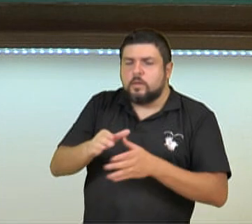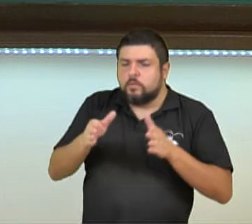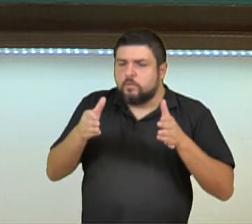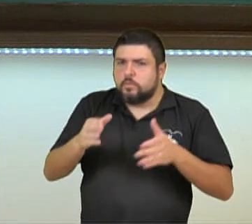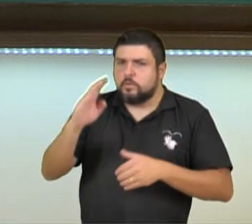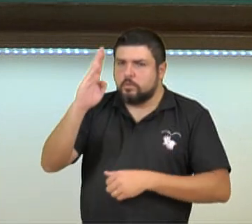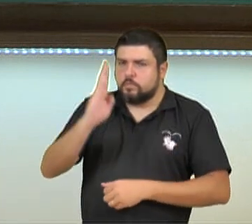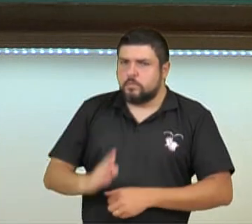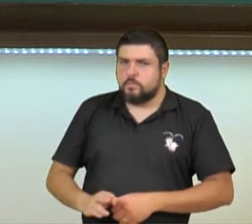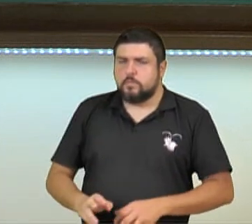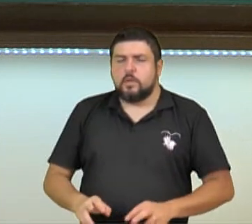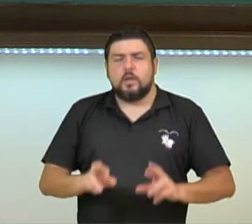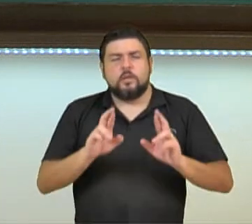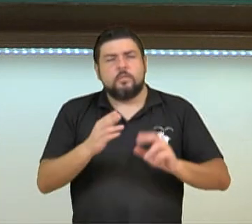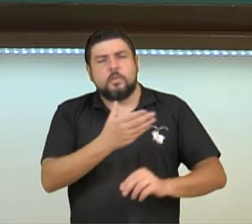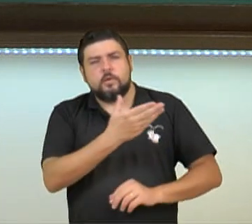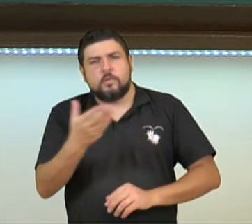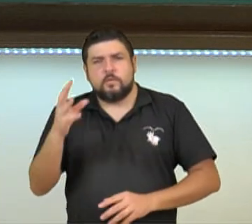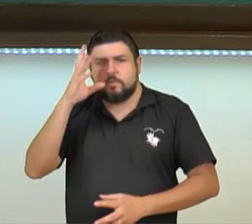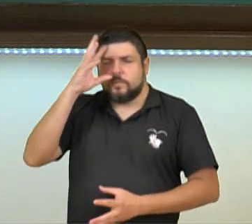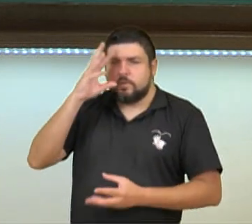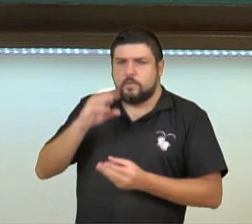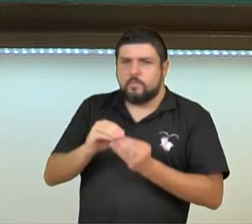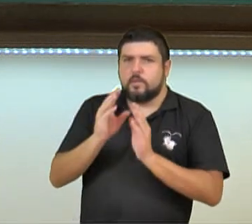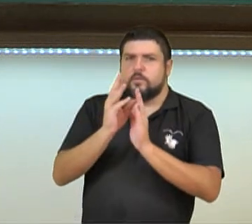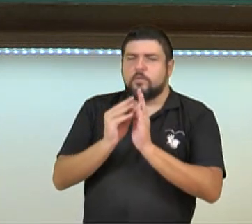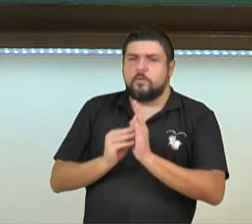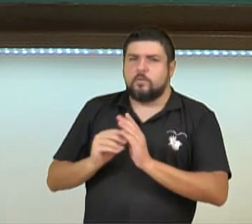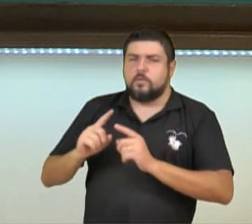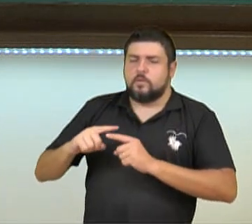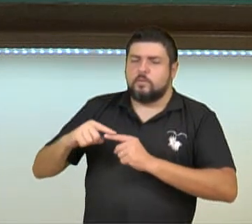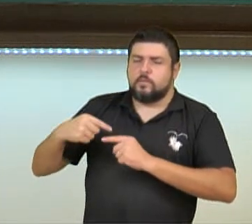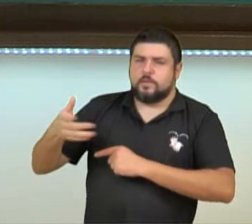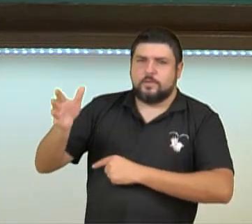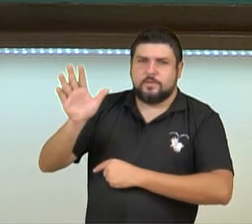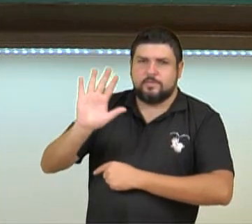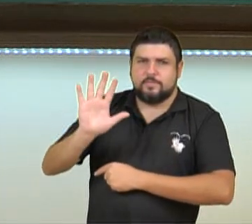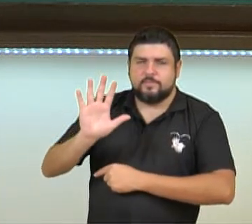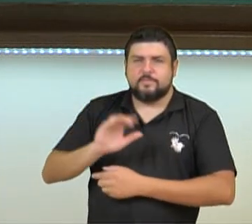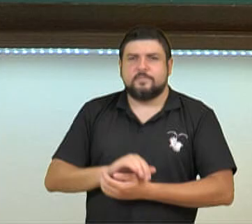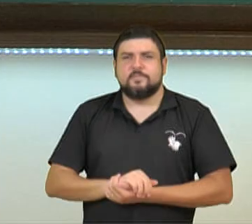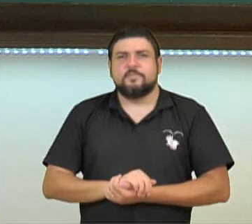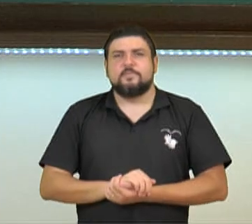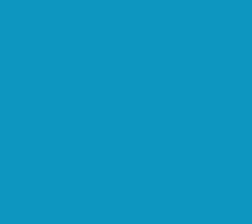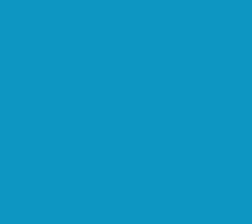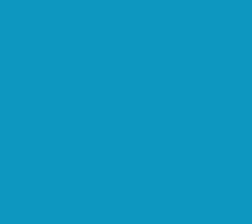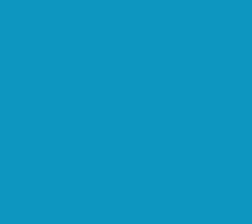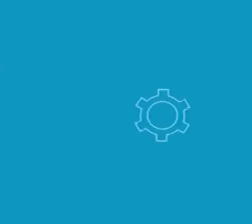Espero que vocês então tenham assimilado o conteúdo e nos encontramos em outro momento. Até mais!